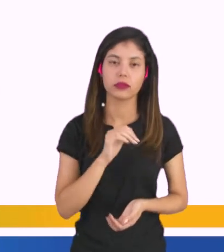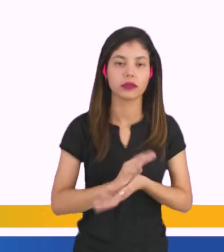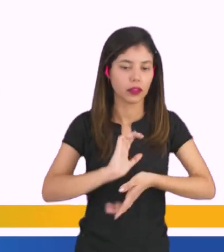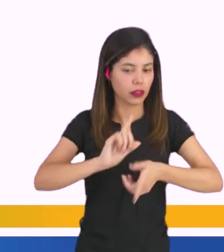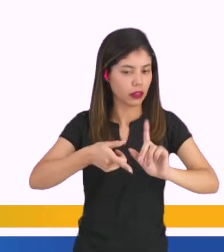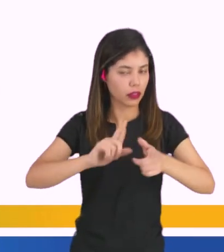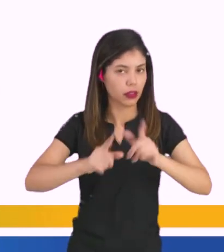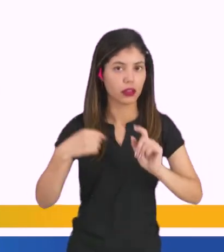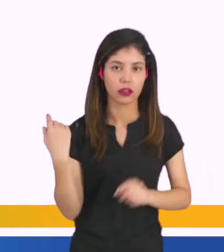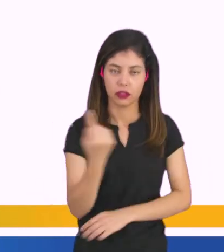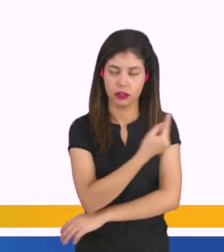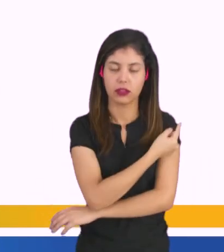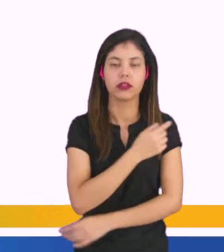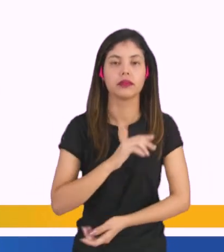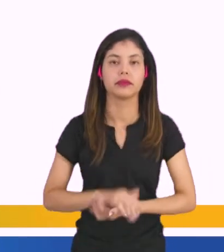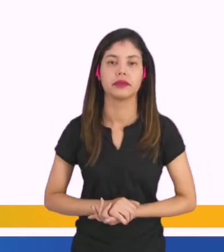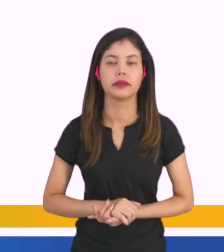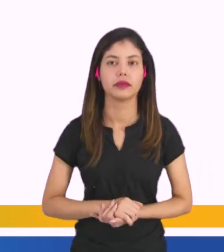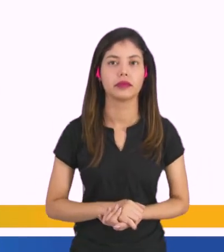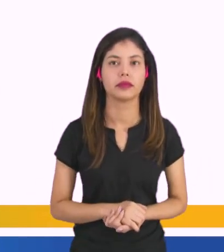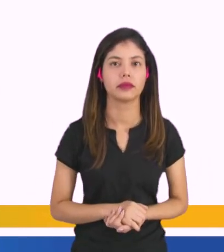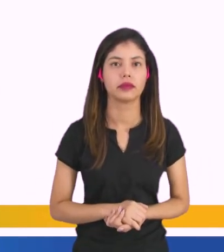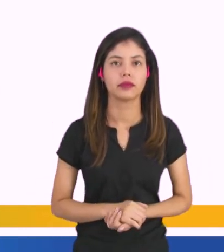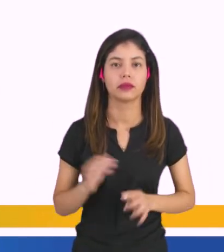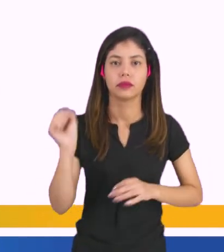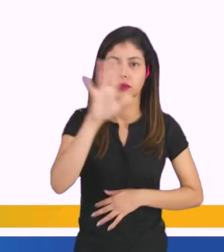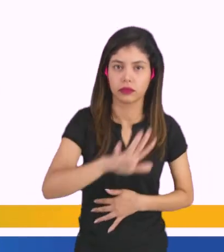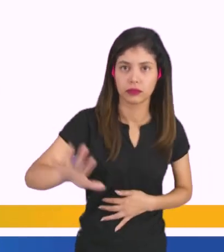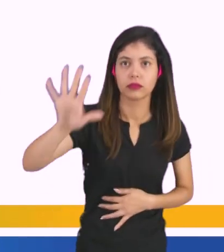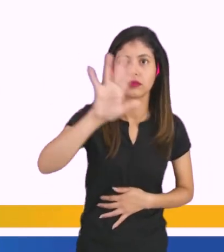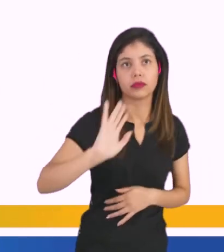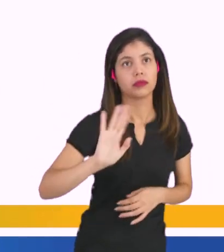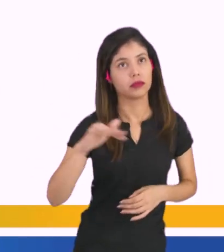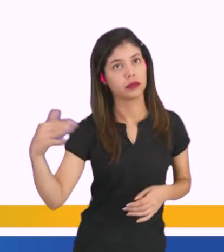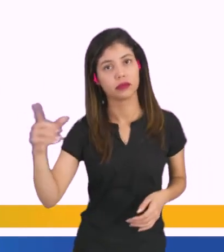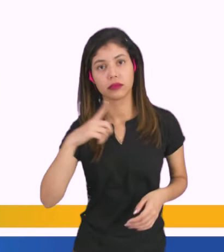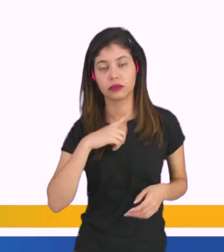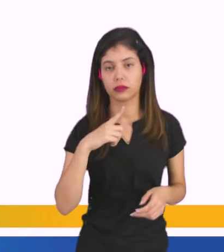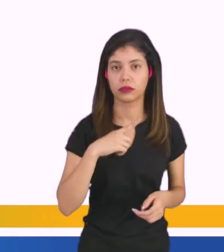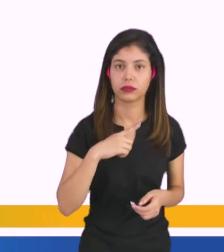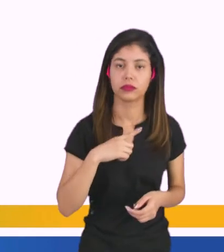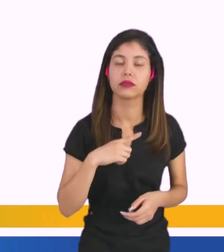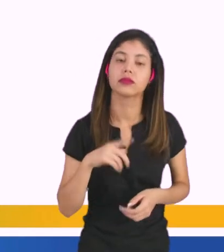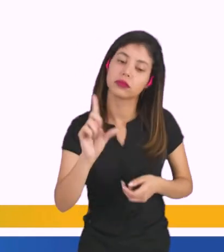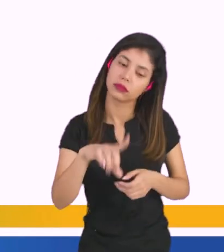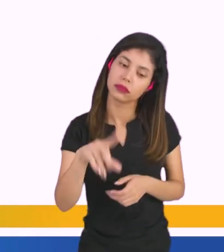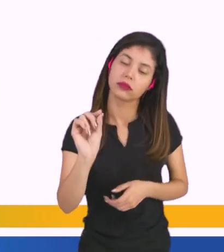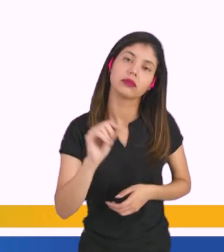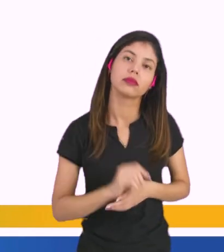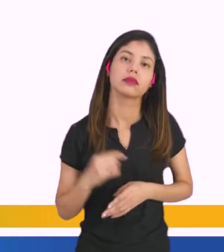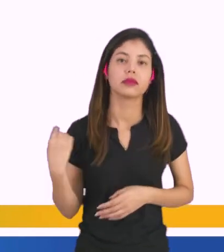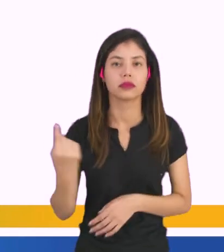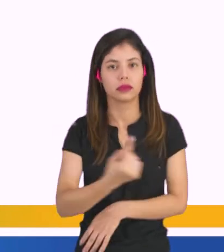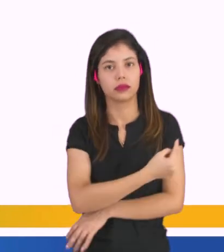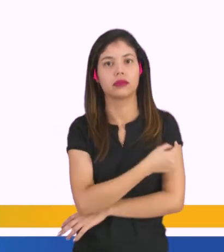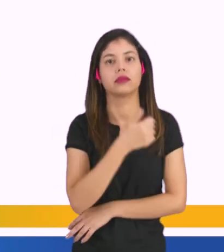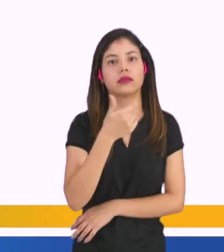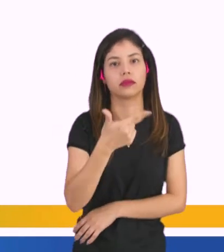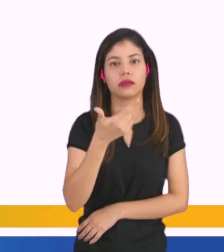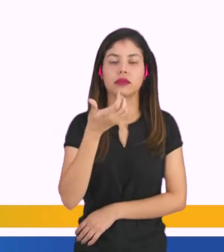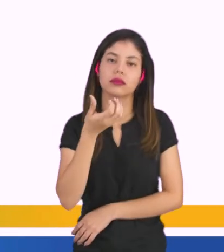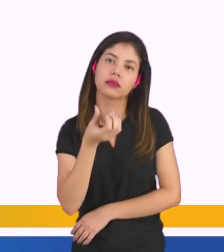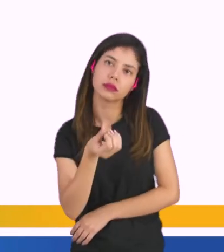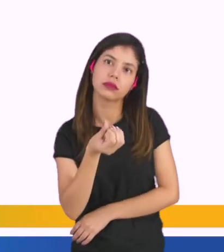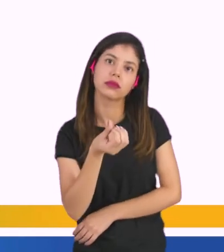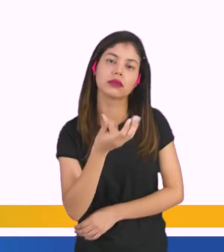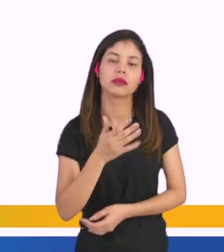letras do nosso alfabeto. E aí, de modo geral, quando nós trabalhamos o princípio da contagem, o nosso alfabeto nós contamos